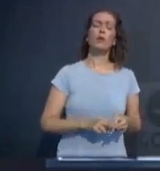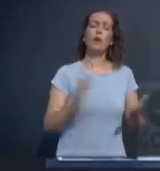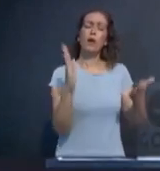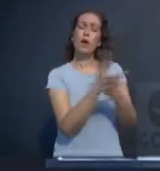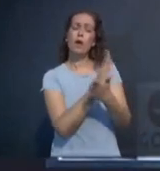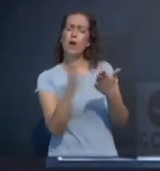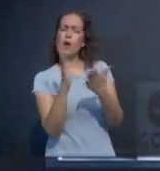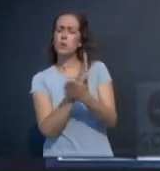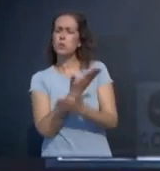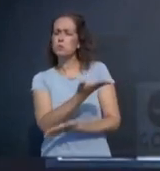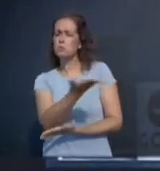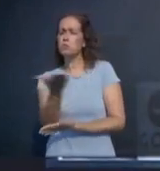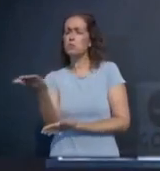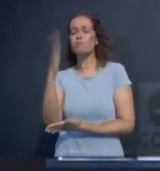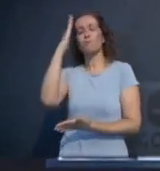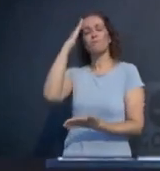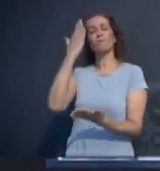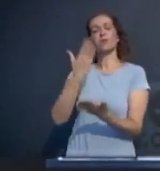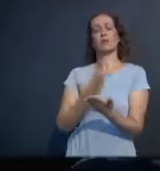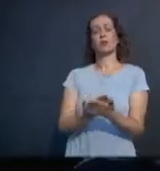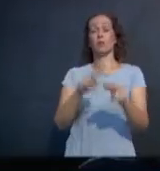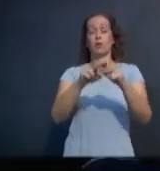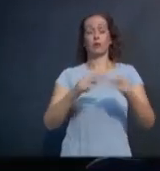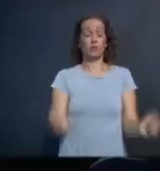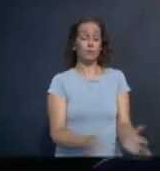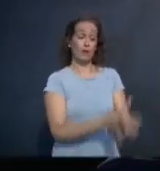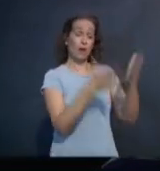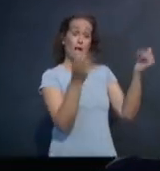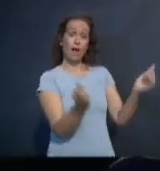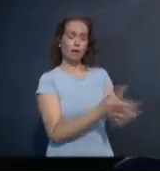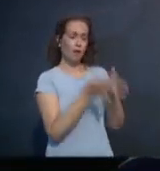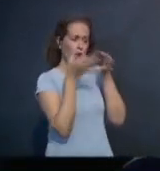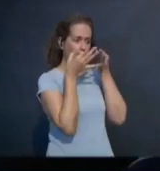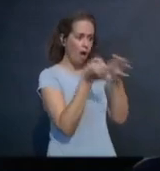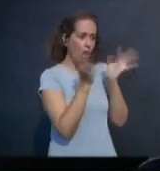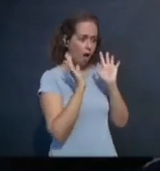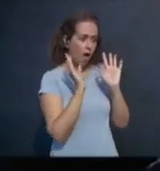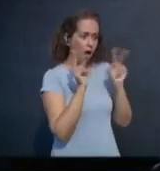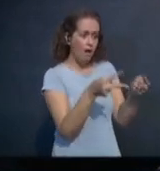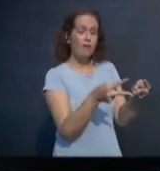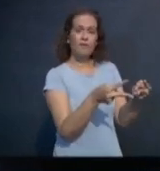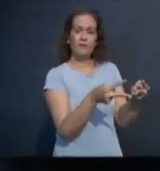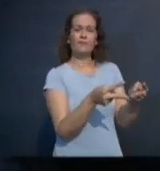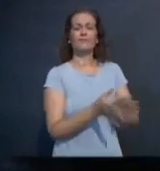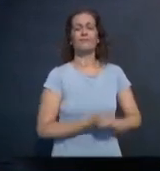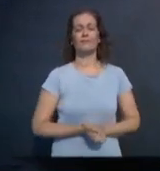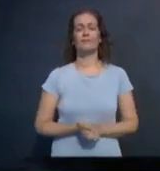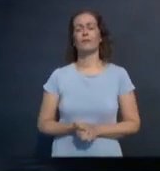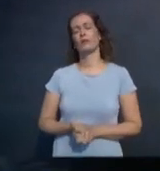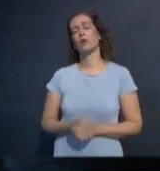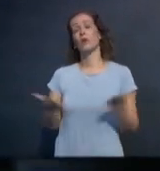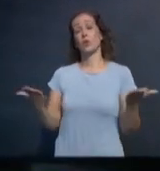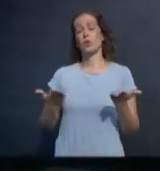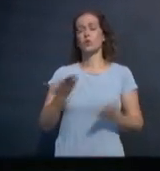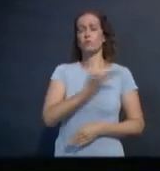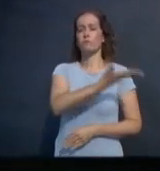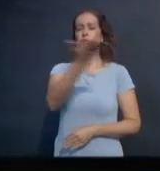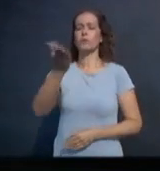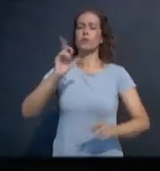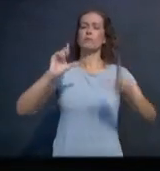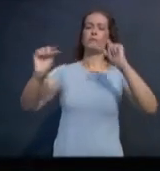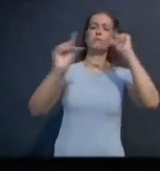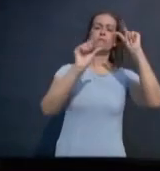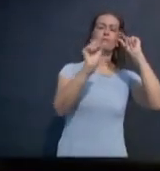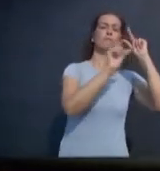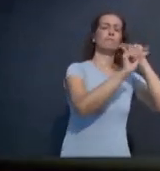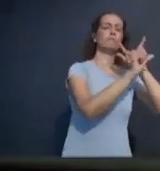que? Creram nele. Eu queria hoje que os irmãos saíssem daqui olhando o Evangelho